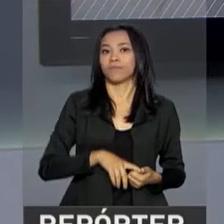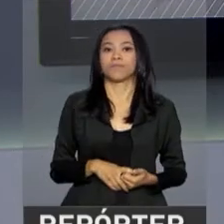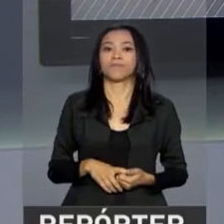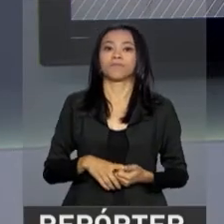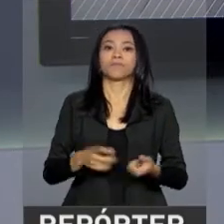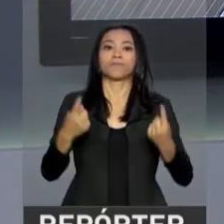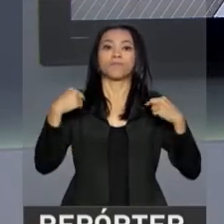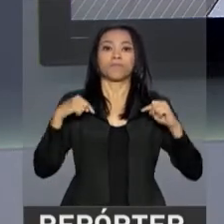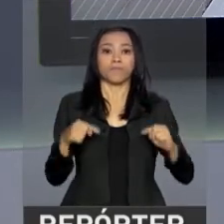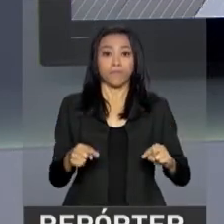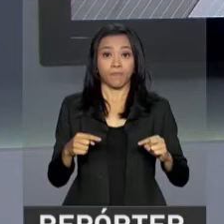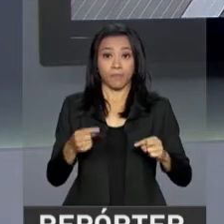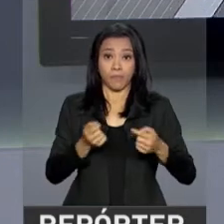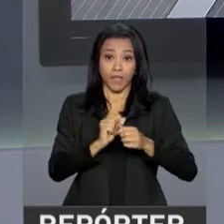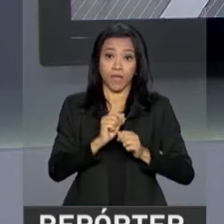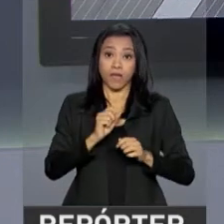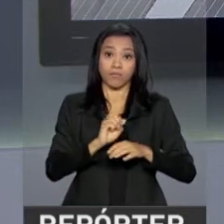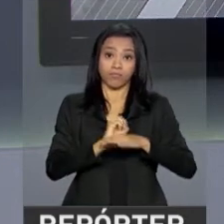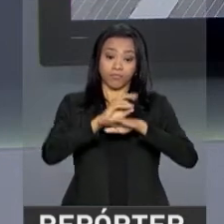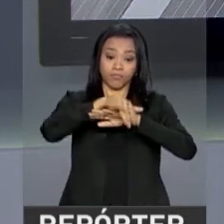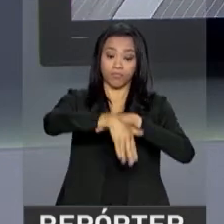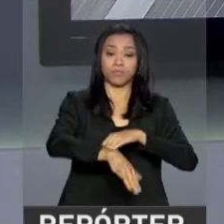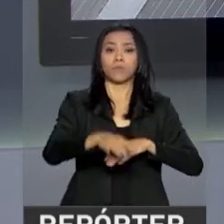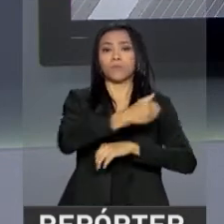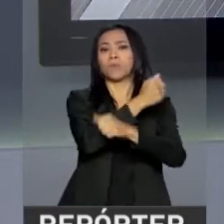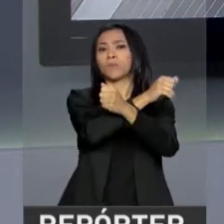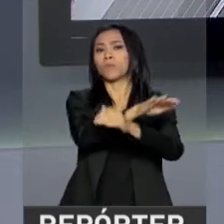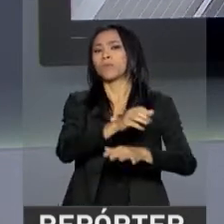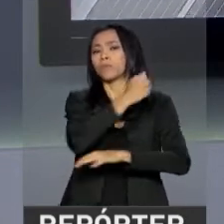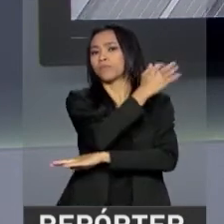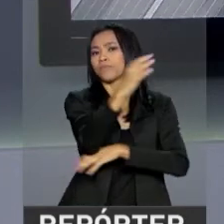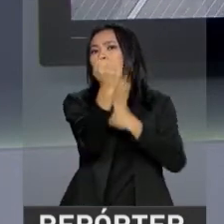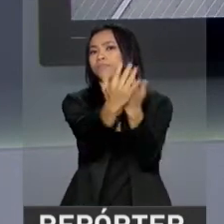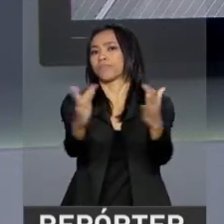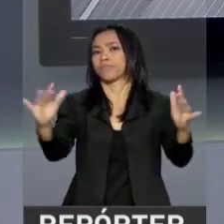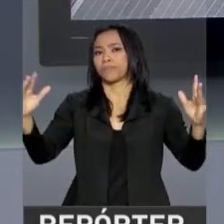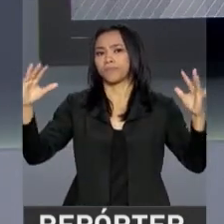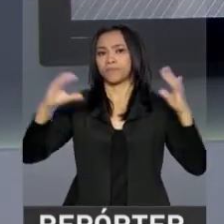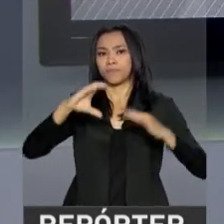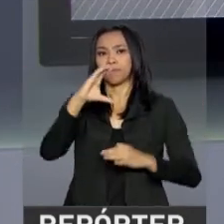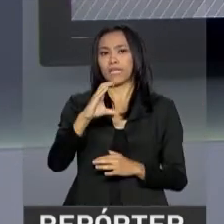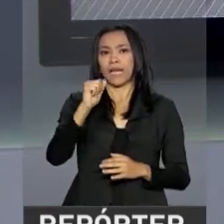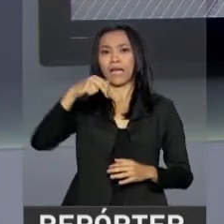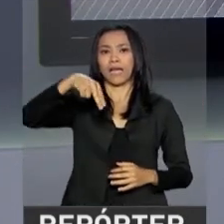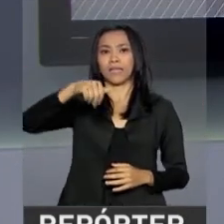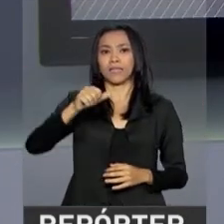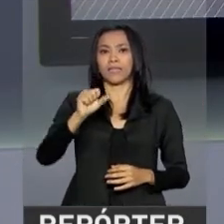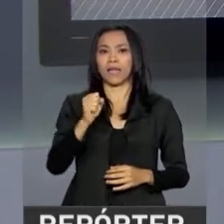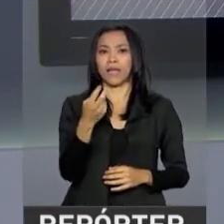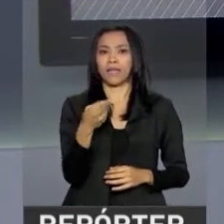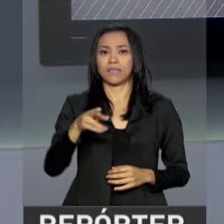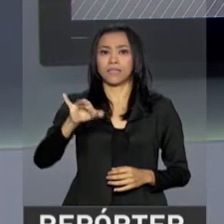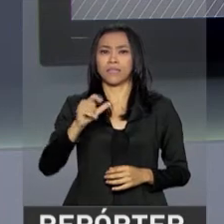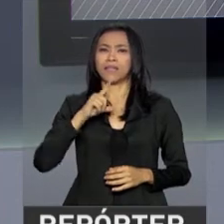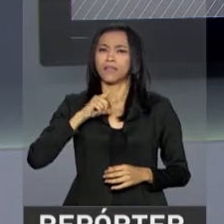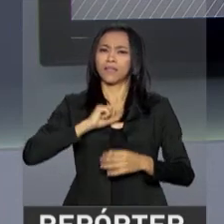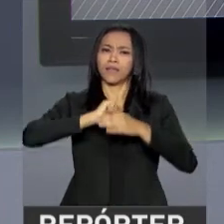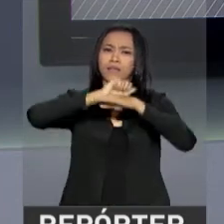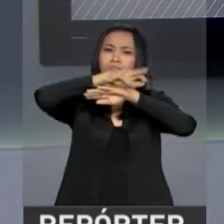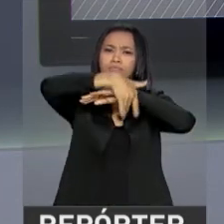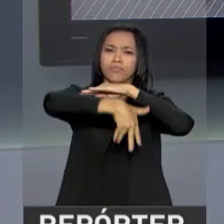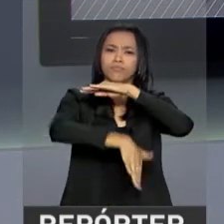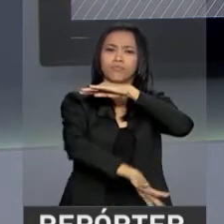além das nascentes o parque da serra da canastra é cheio de canyon chapadões e cachoeiras uma